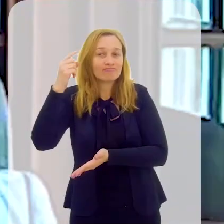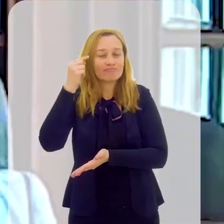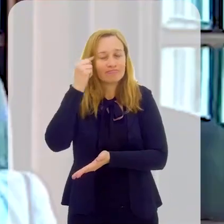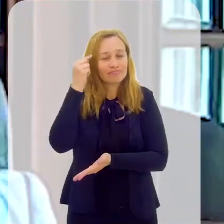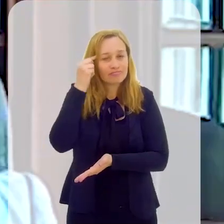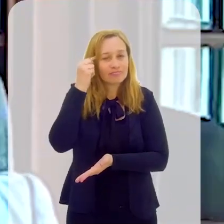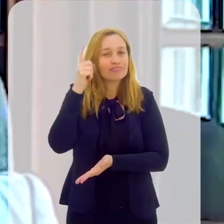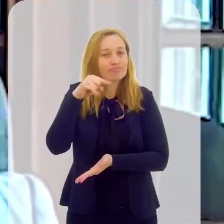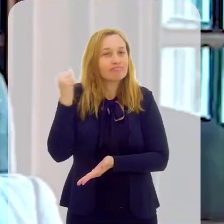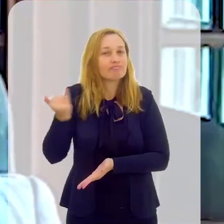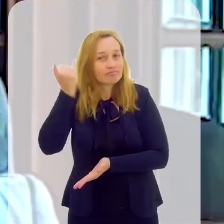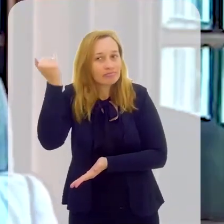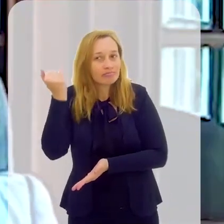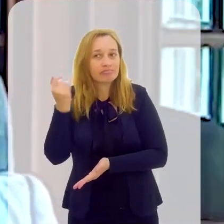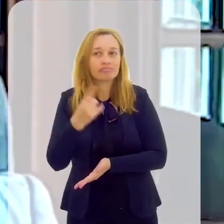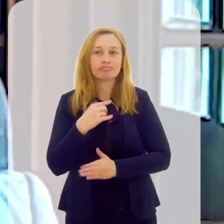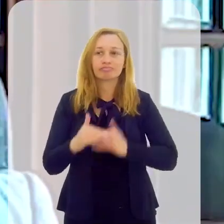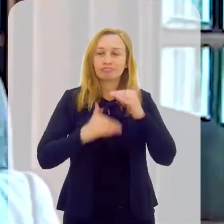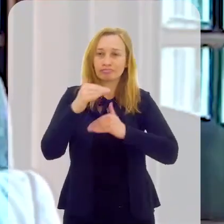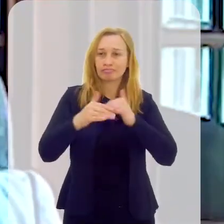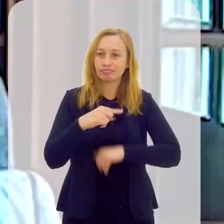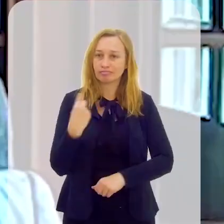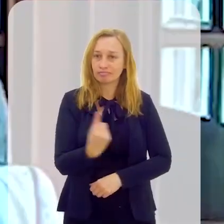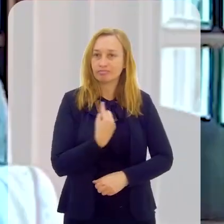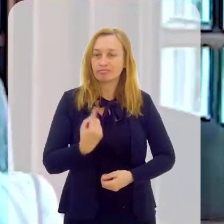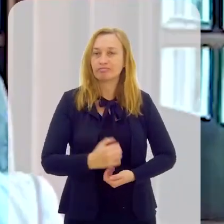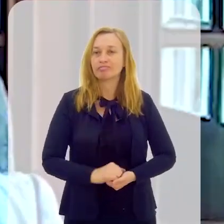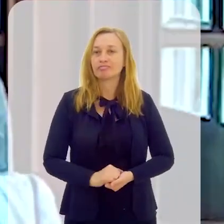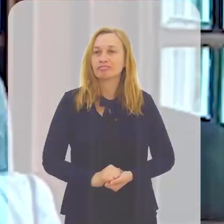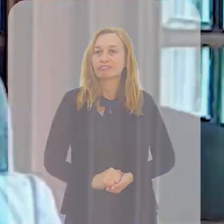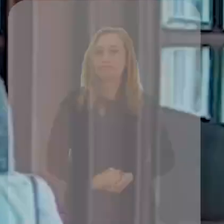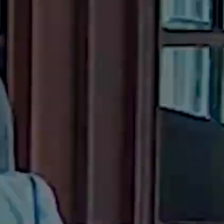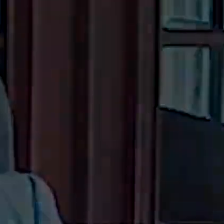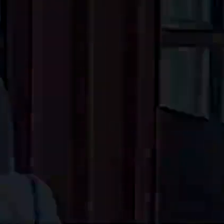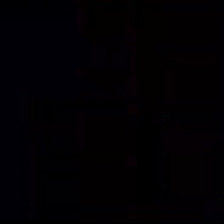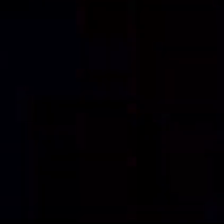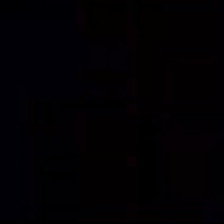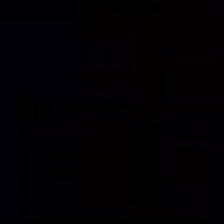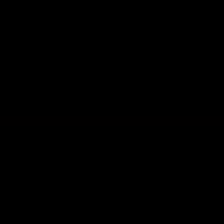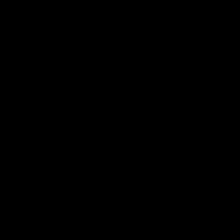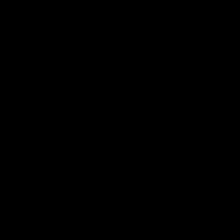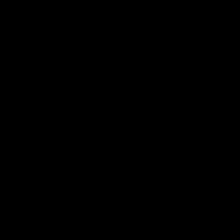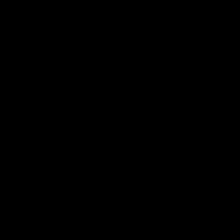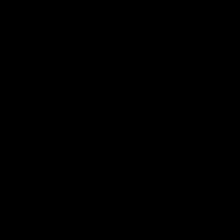base científica, essa base racional, que é muito importante para o nosso desenvolvimento.